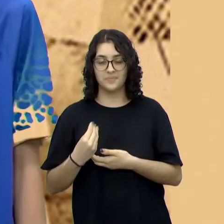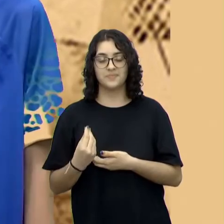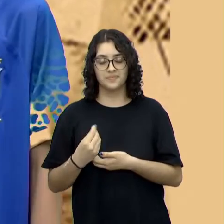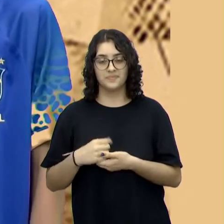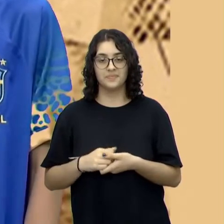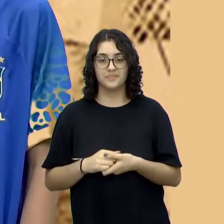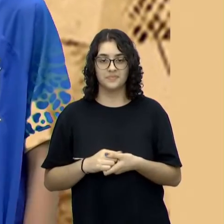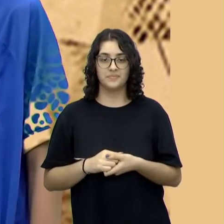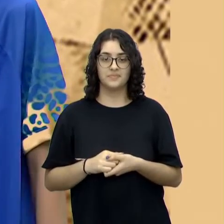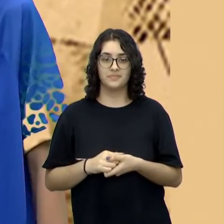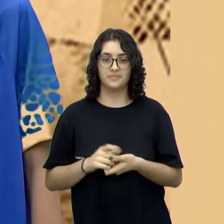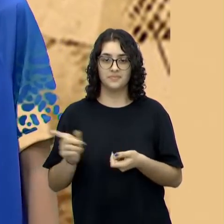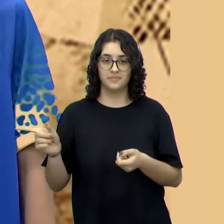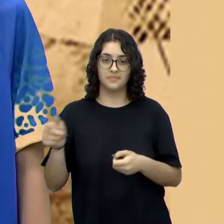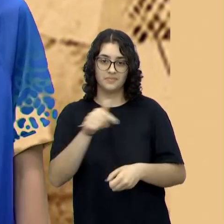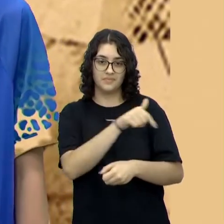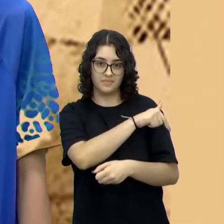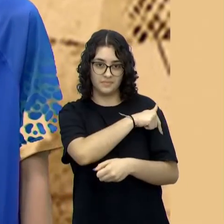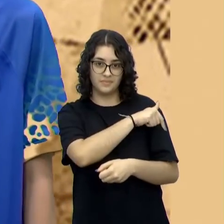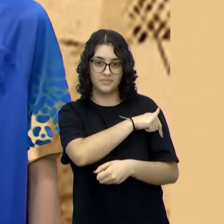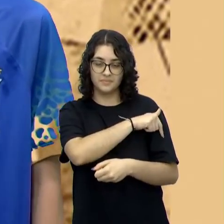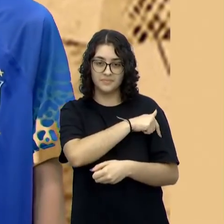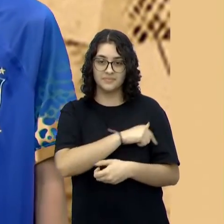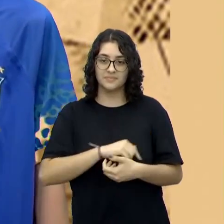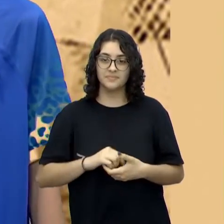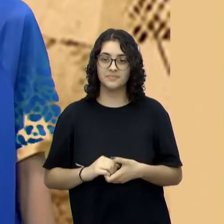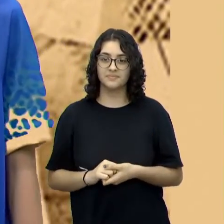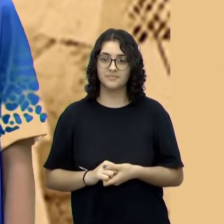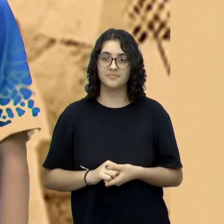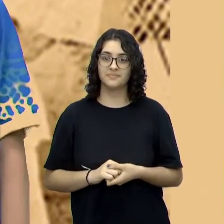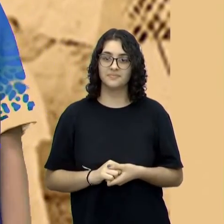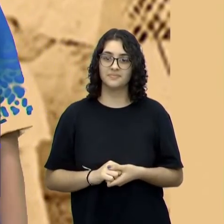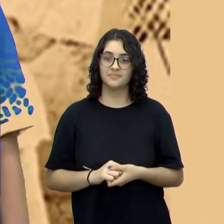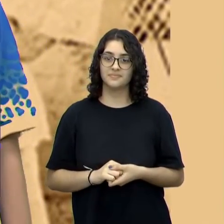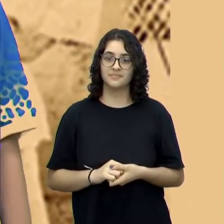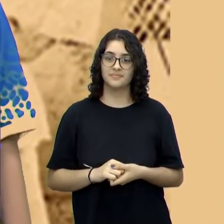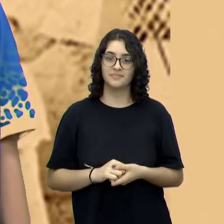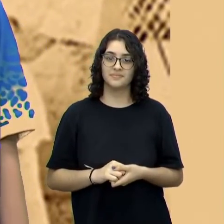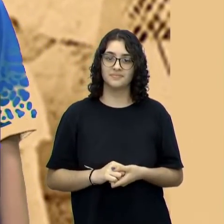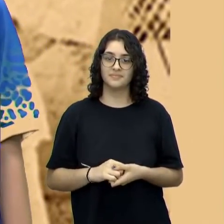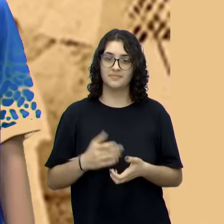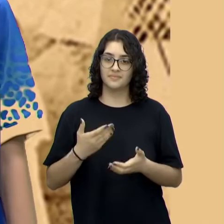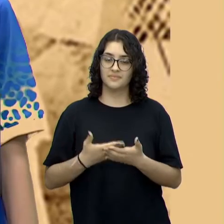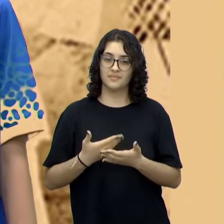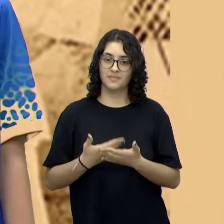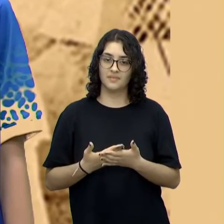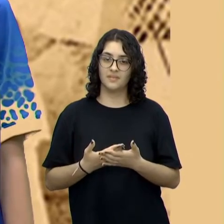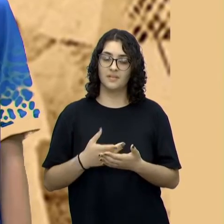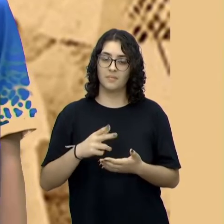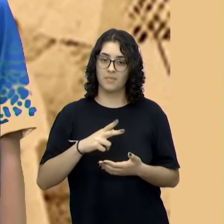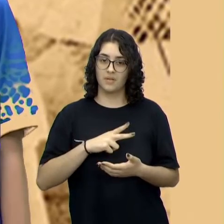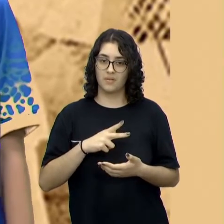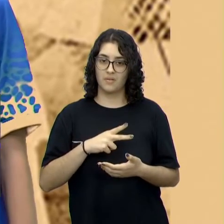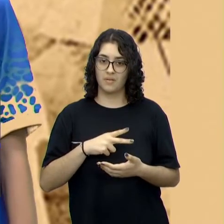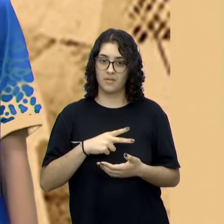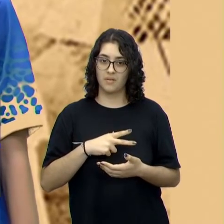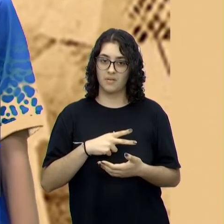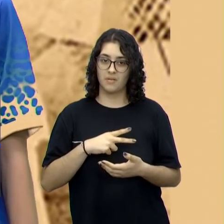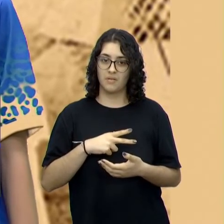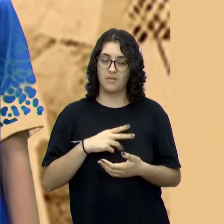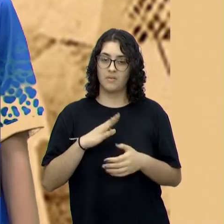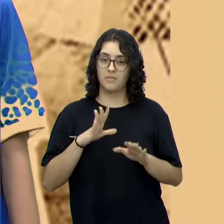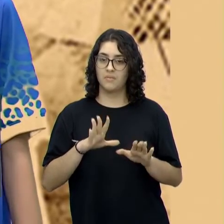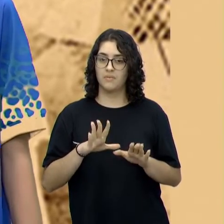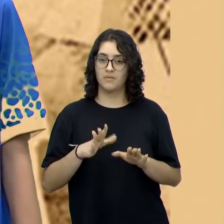como eu falei, ele está aí no 7º ano, né? Ele estuda num colégio particular, mas ele